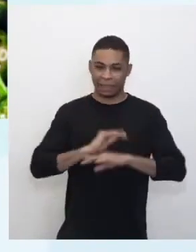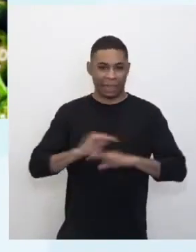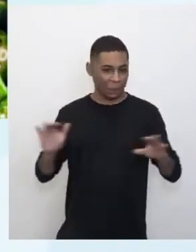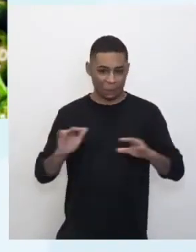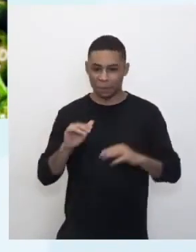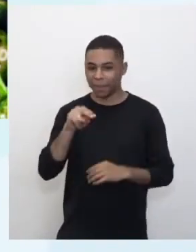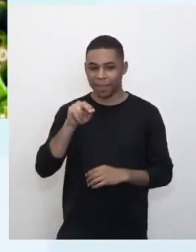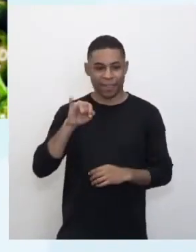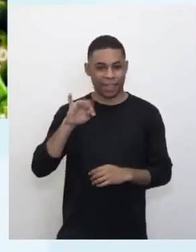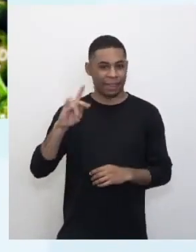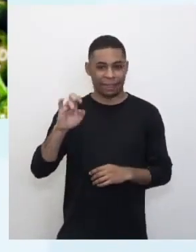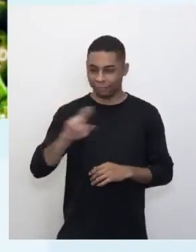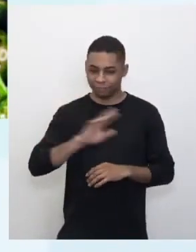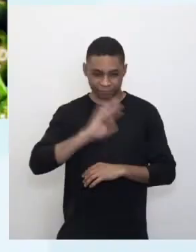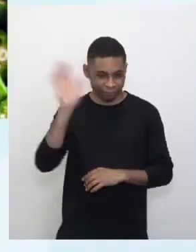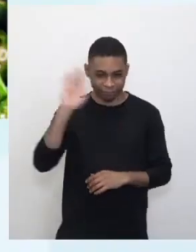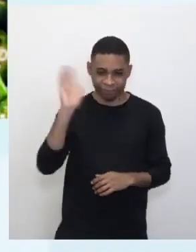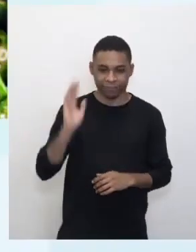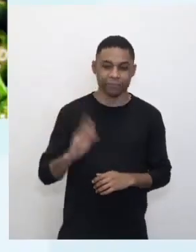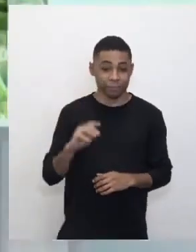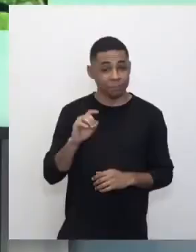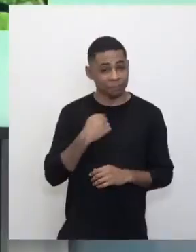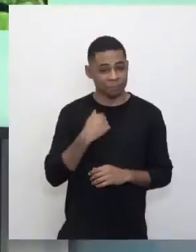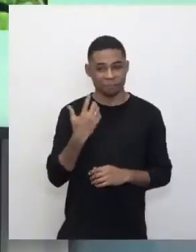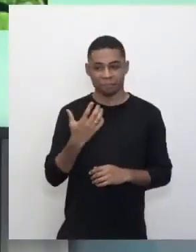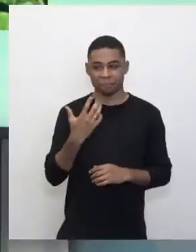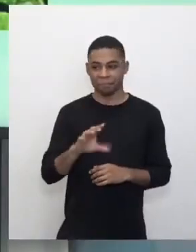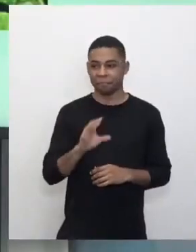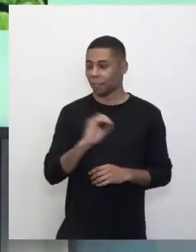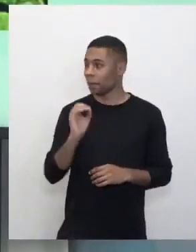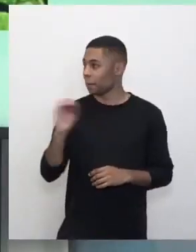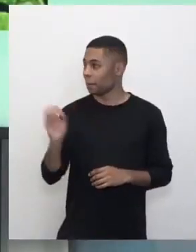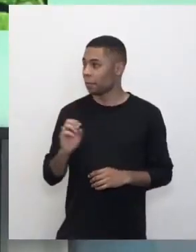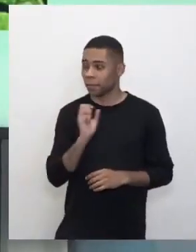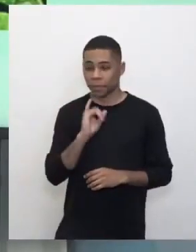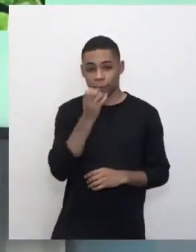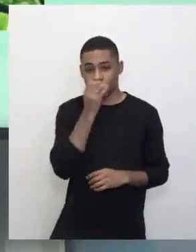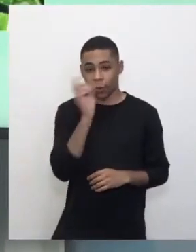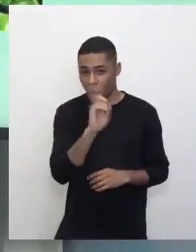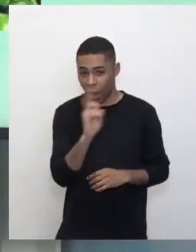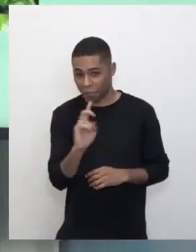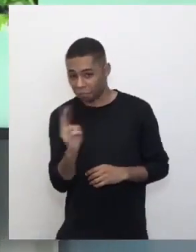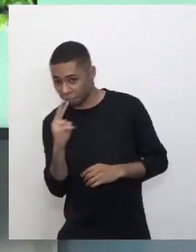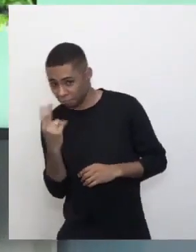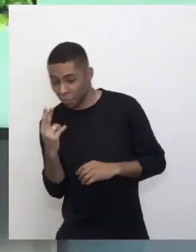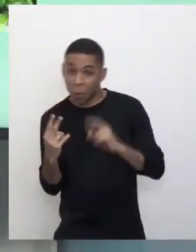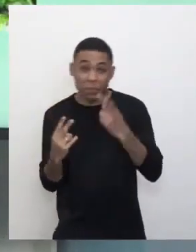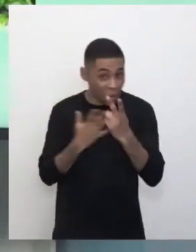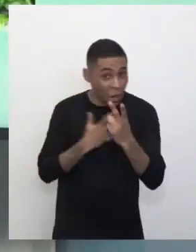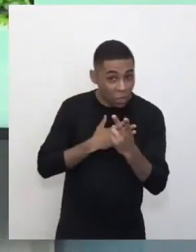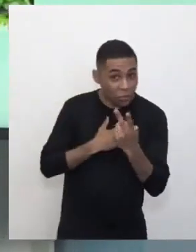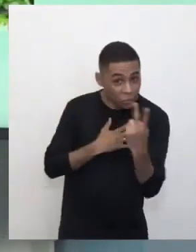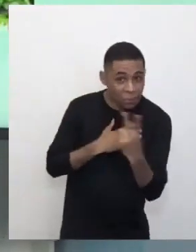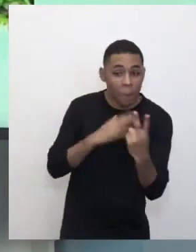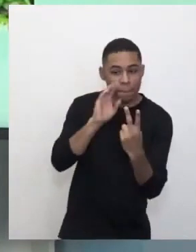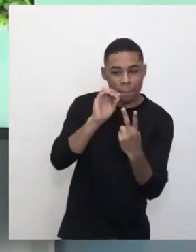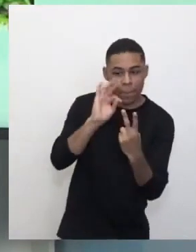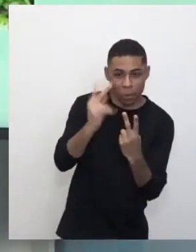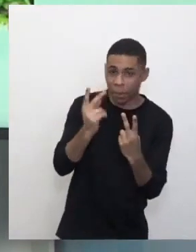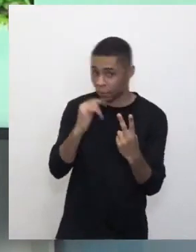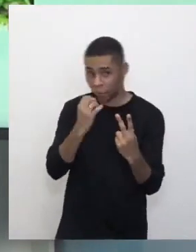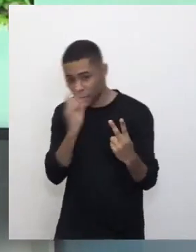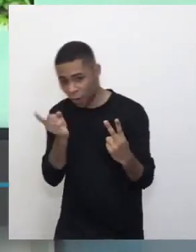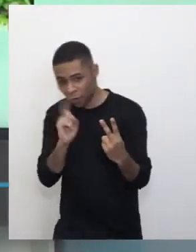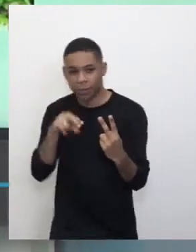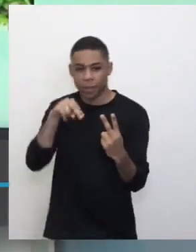Então, neither é uma possibilidade para responder a essa pergunta. Se você não gosta de nenhuma das duas, se você gosta das duas, both. Mas se não gosta